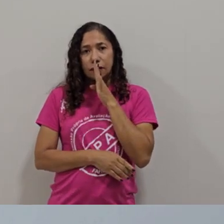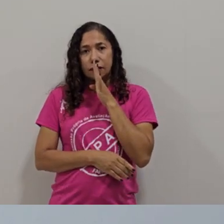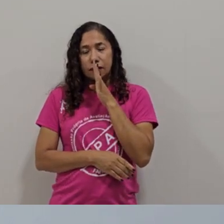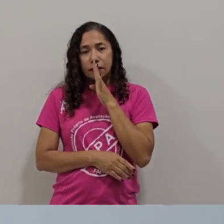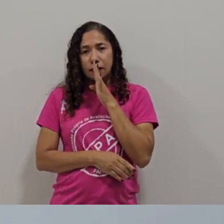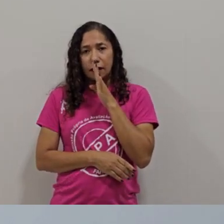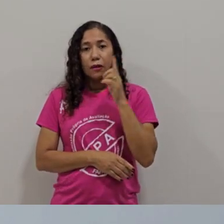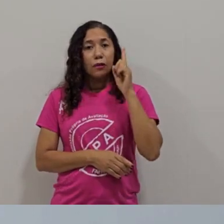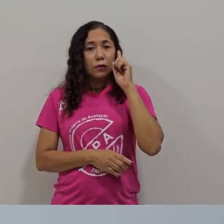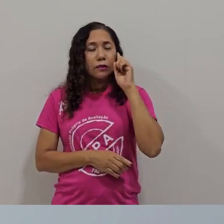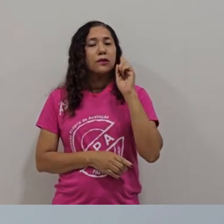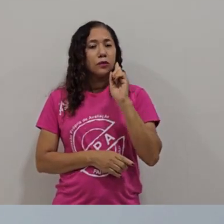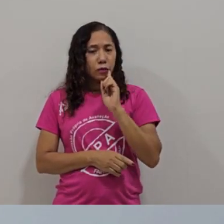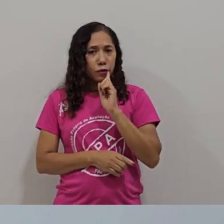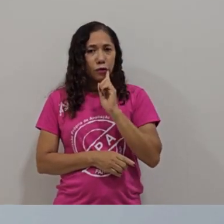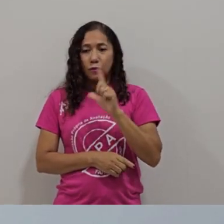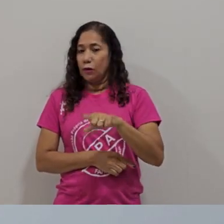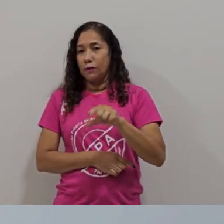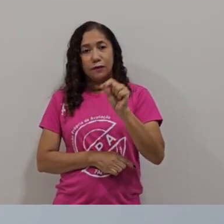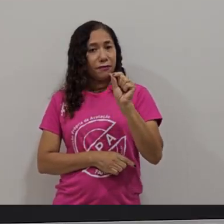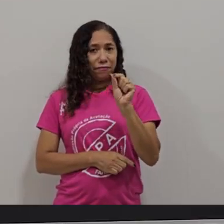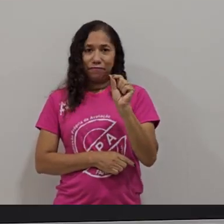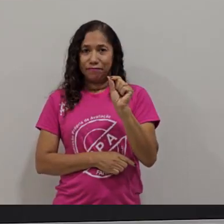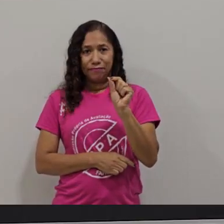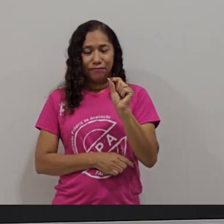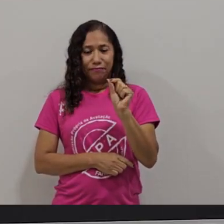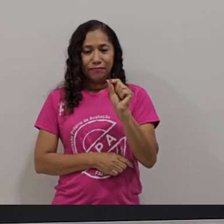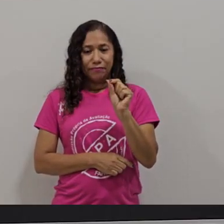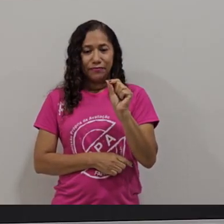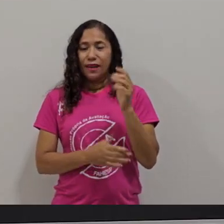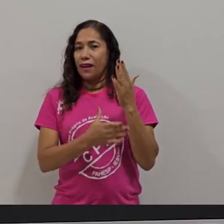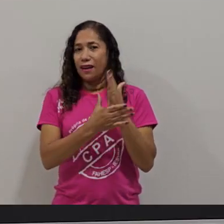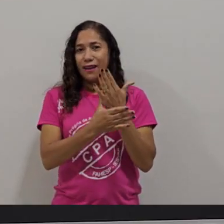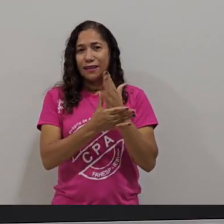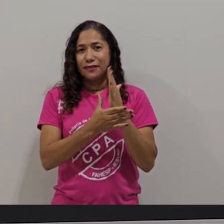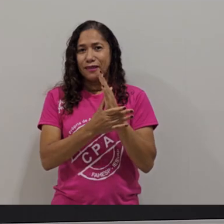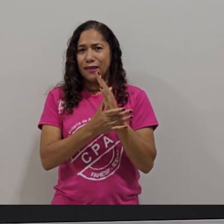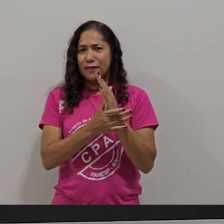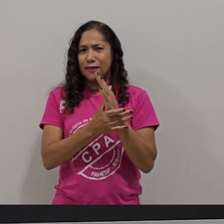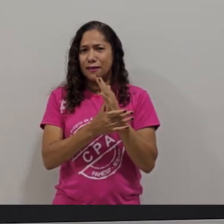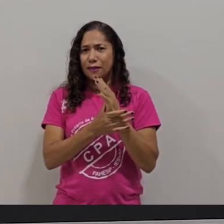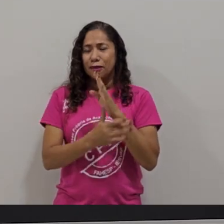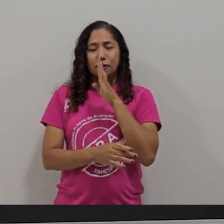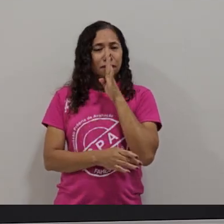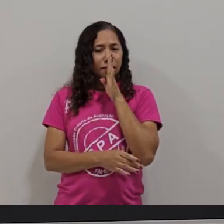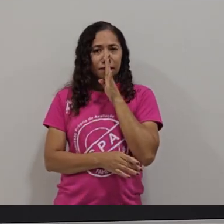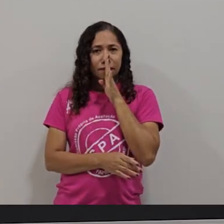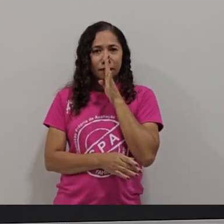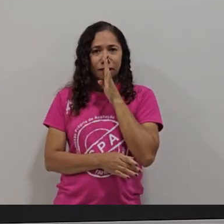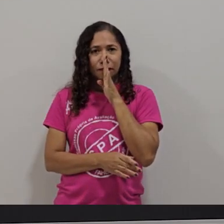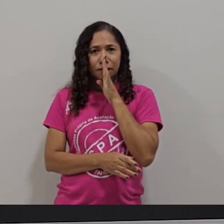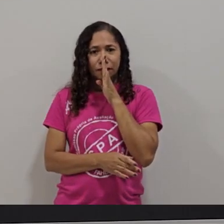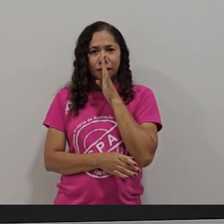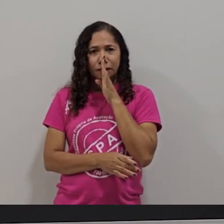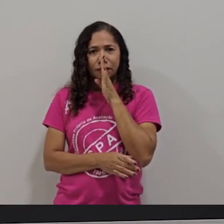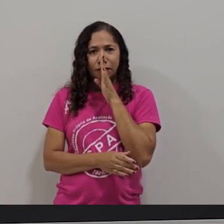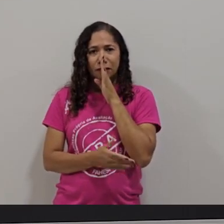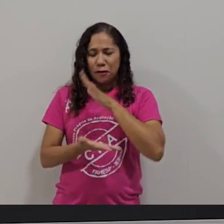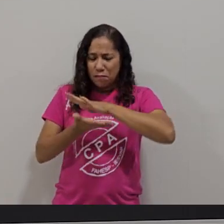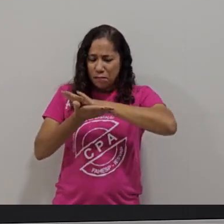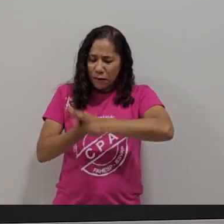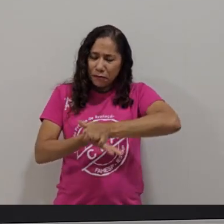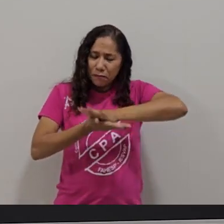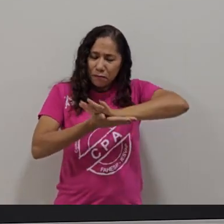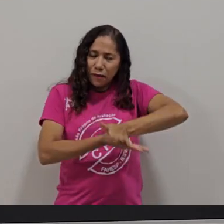essa condição, né? Que não é de escolha delas. E às vezes não só forçadas, silenciadas, discriminadas